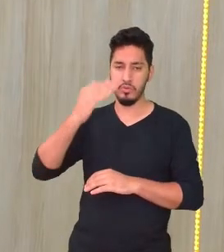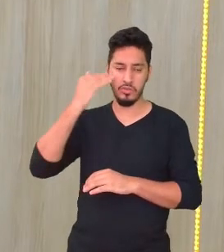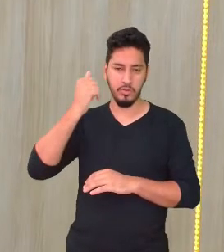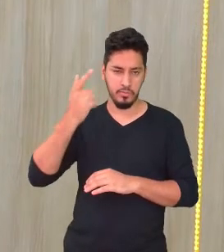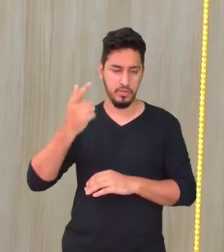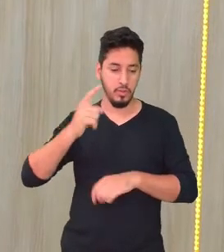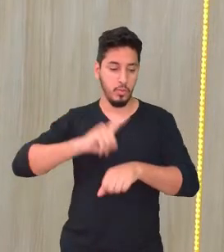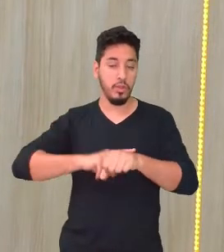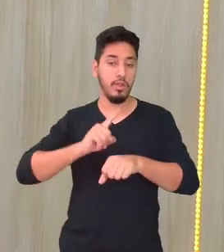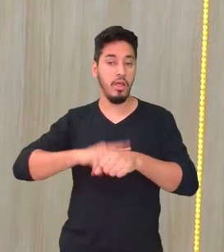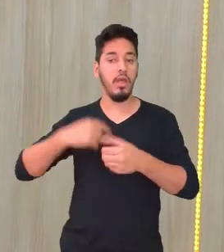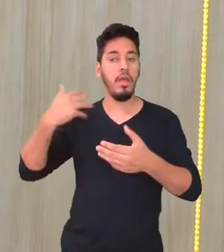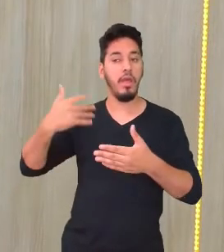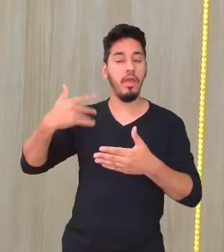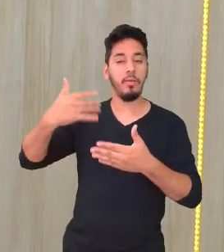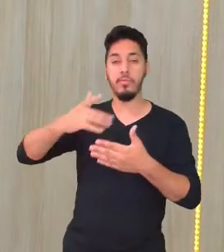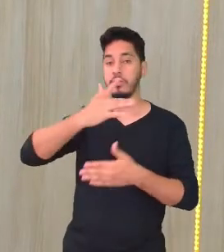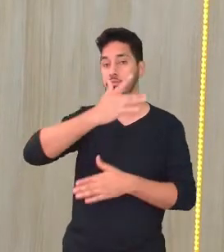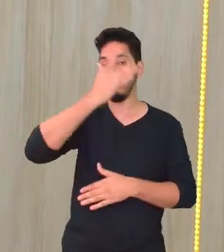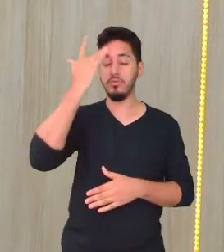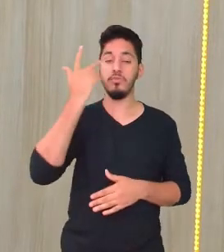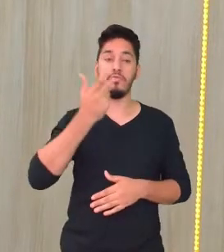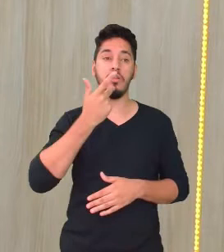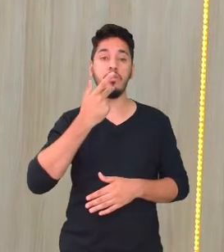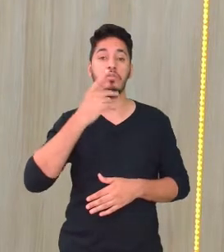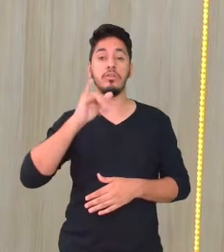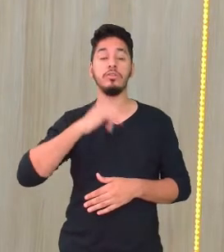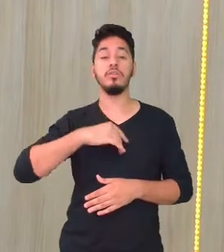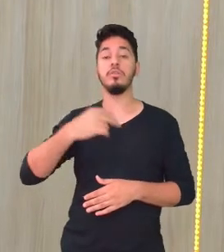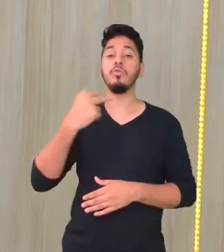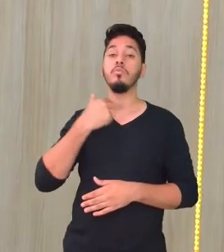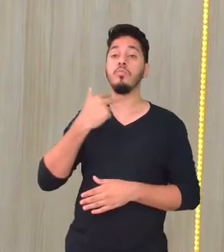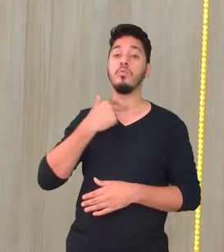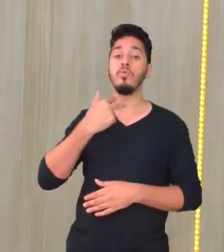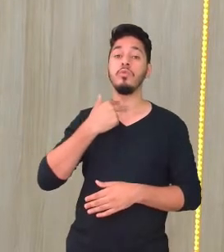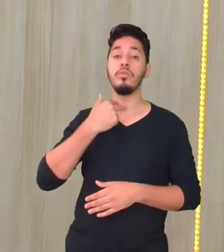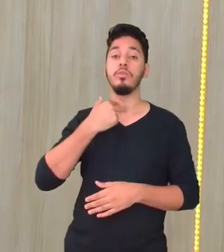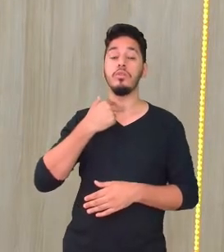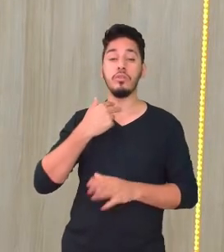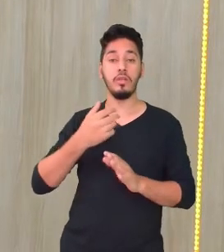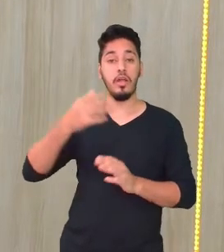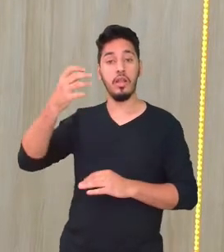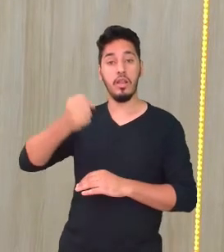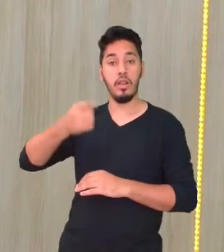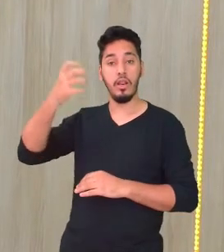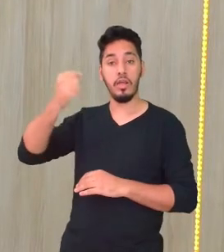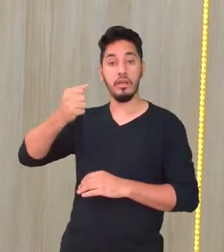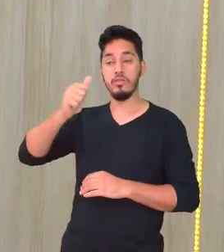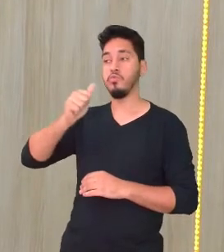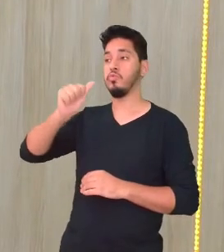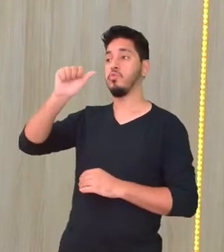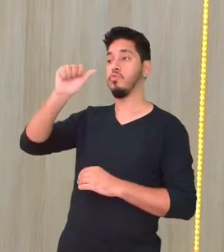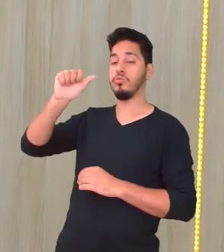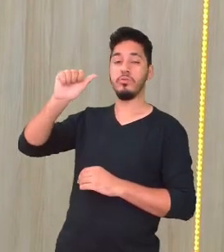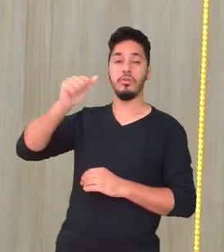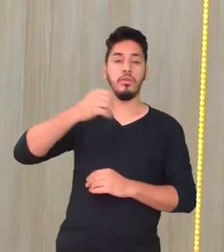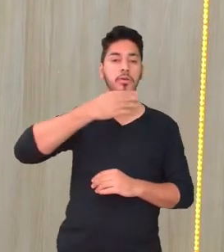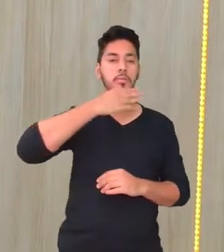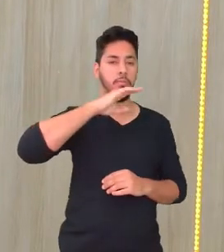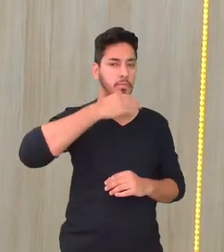durante um bom tempo as pessoas diziam que a gente não podia tomar leite, né, e comer manga, né? Ou